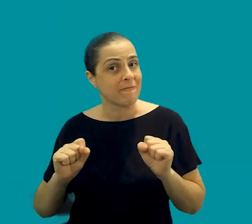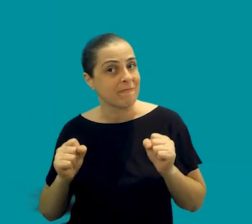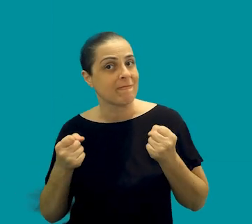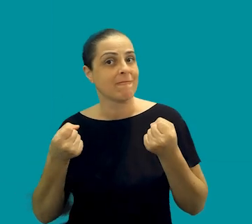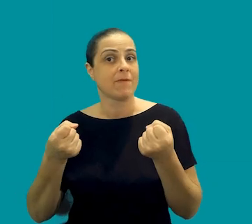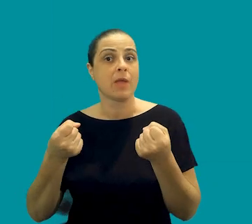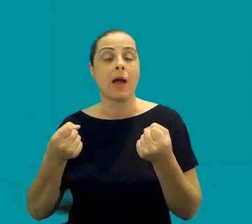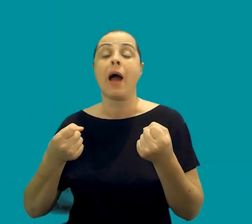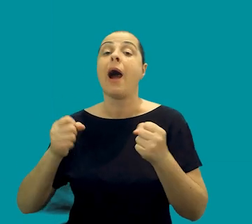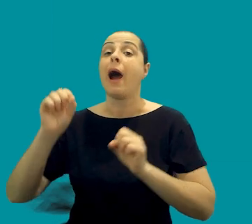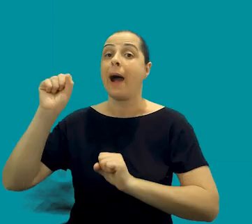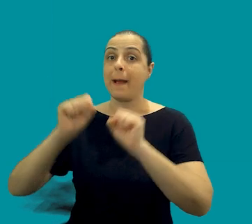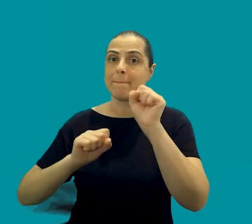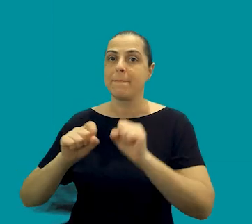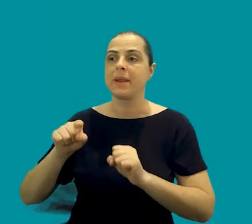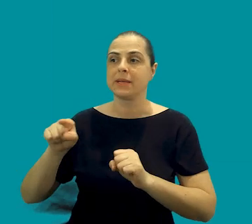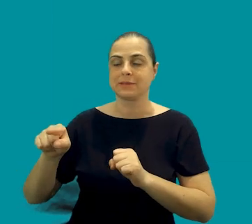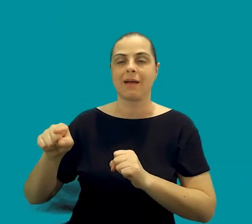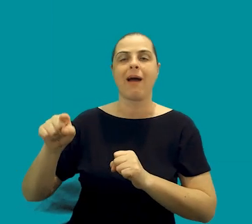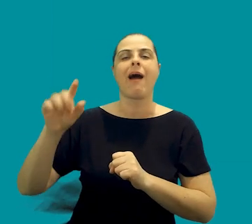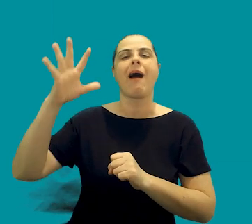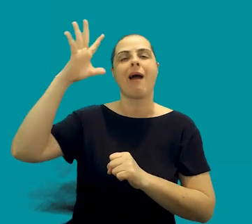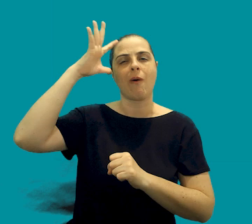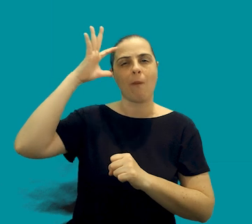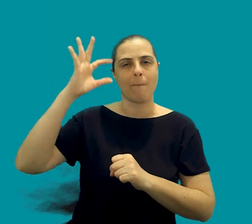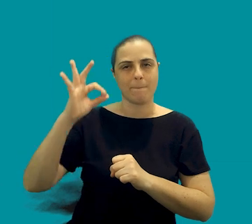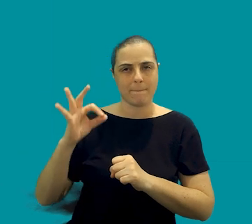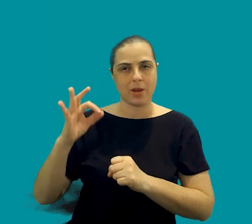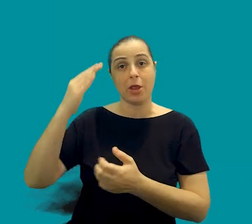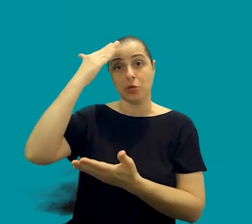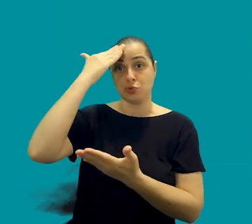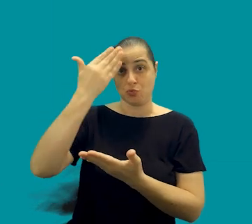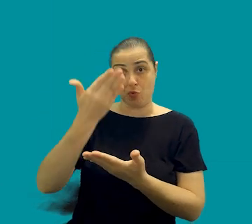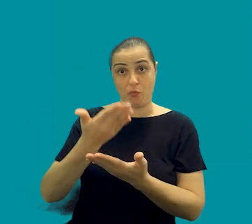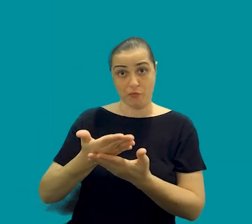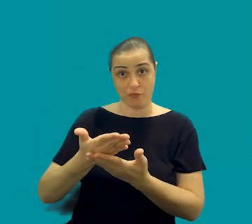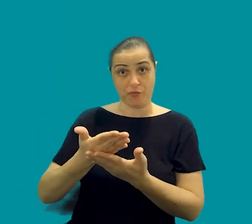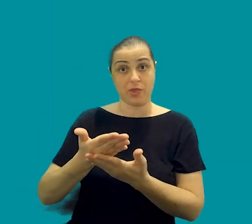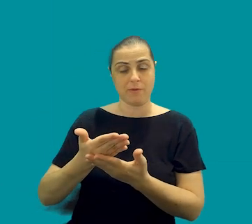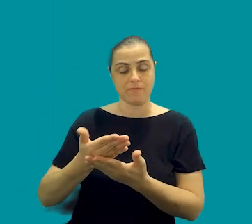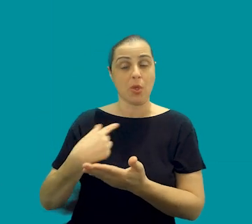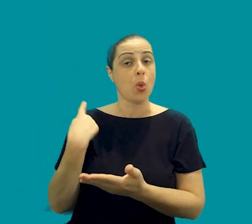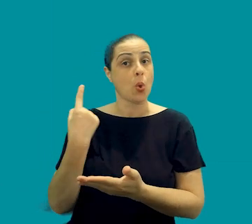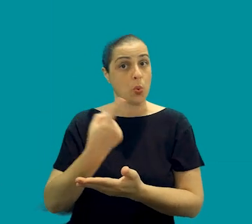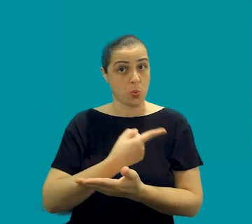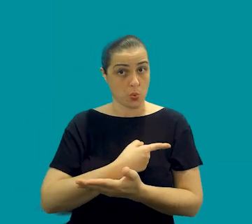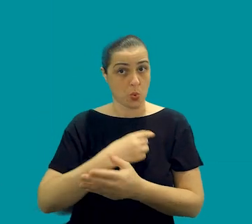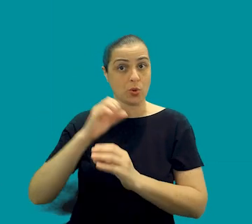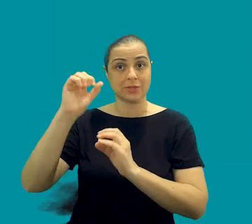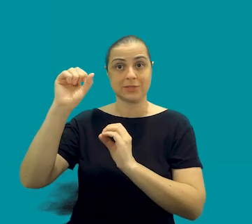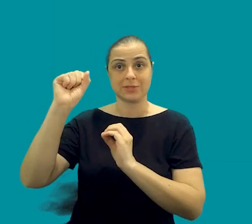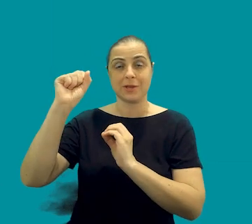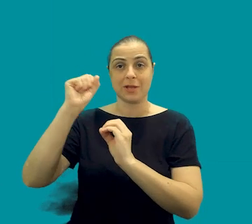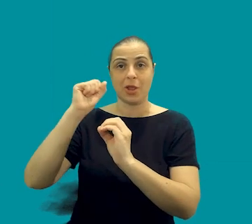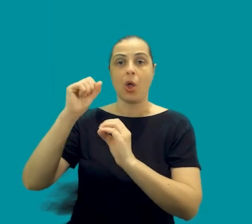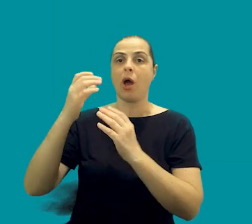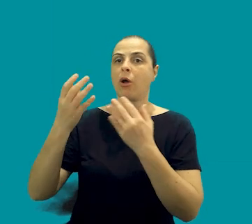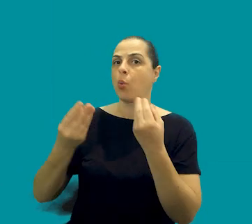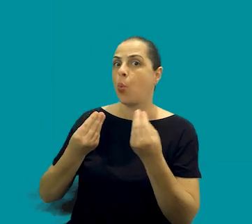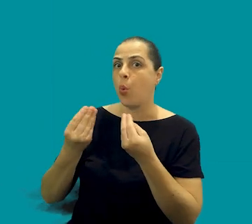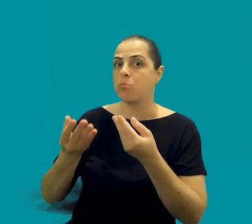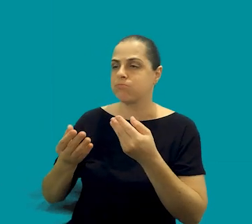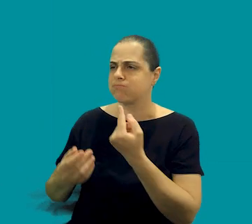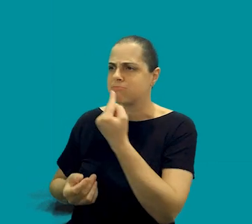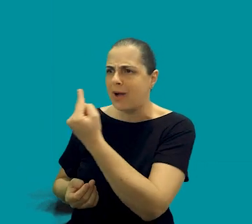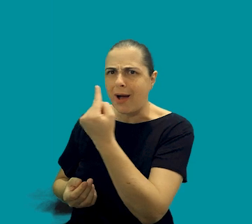essas empresas, elas entendem e confiam muito no nosso olhar de como que a gente mobiliza e como que a gente engaja,